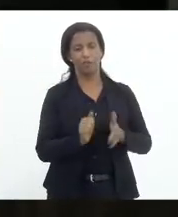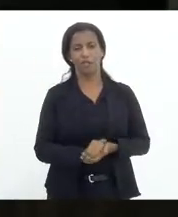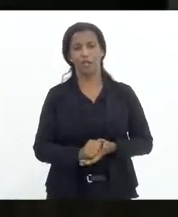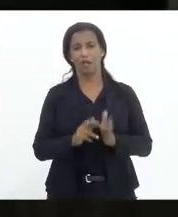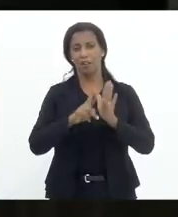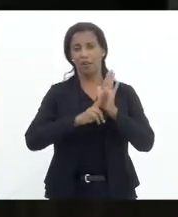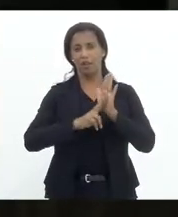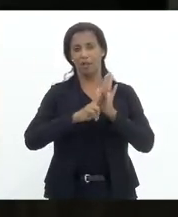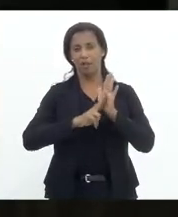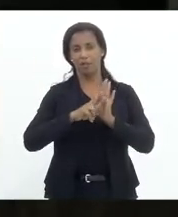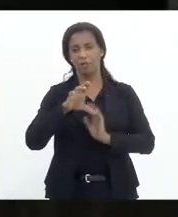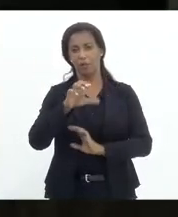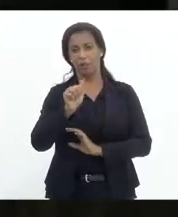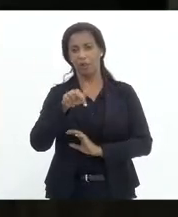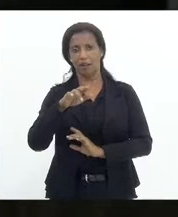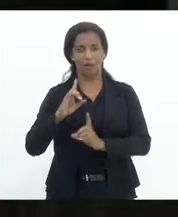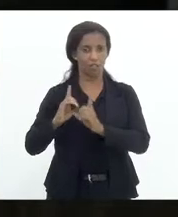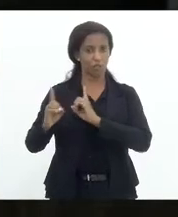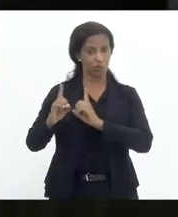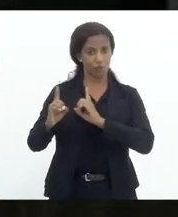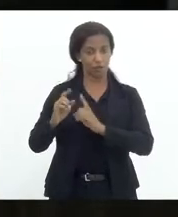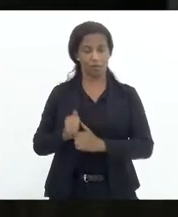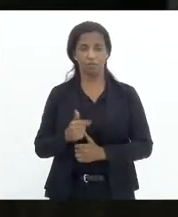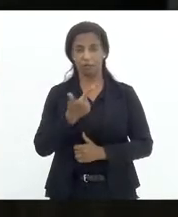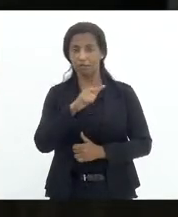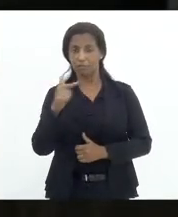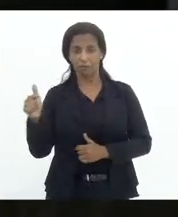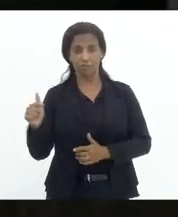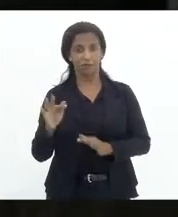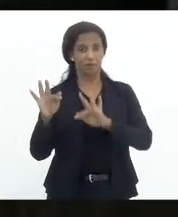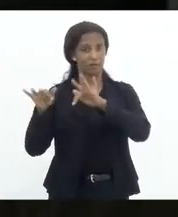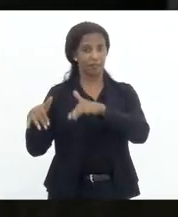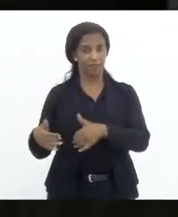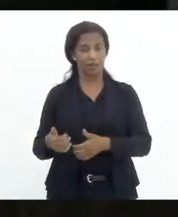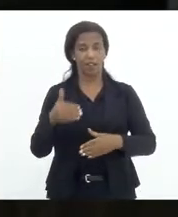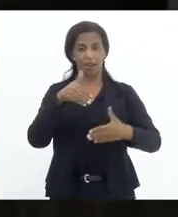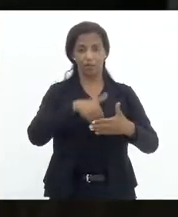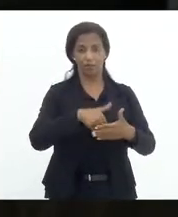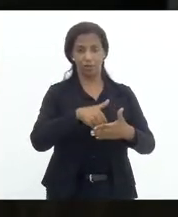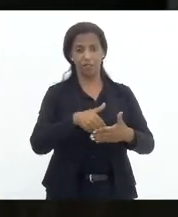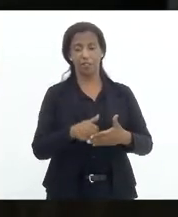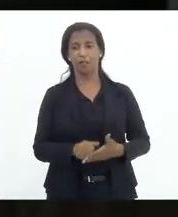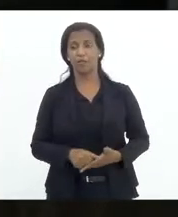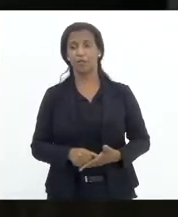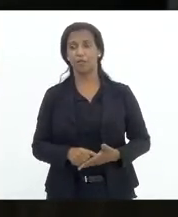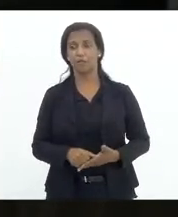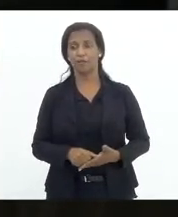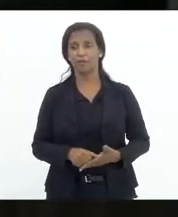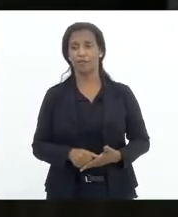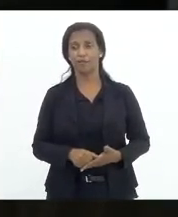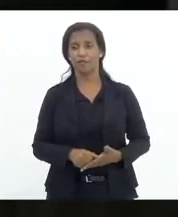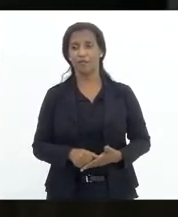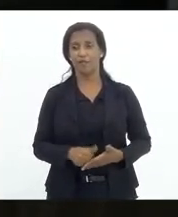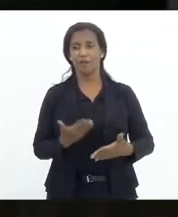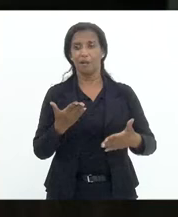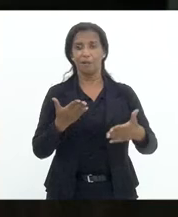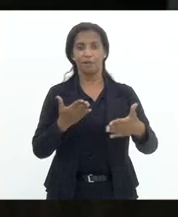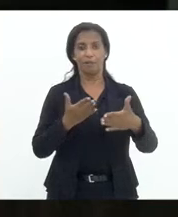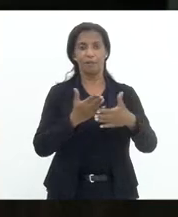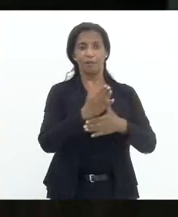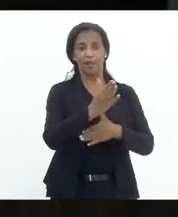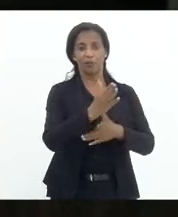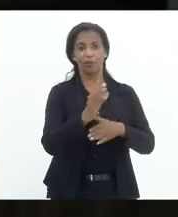relator Deputado máximo canela em discussão a venda que era discutir encerrada a discussão e votação se os que aprovam permaneçam Como estão aprovado